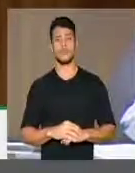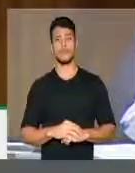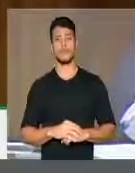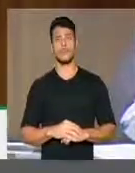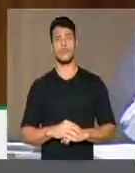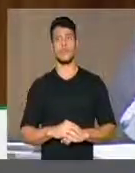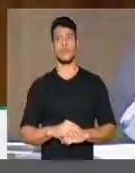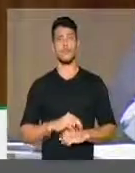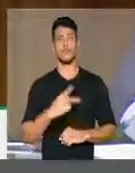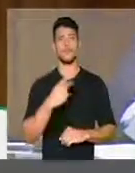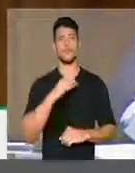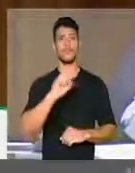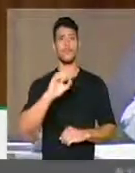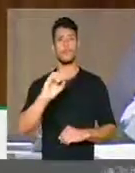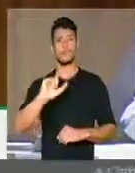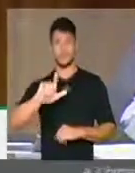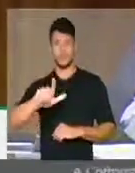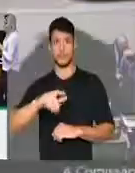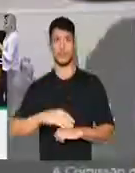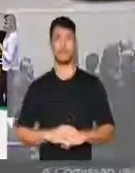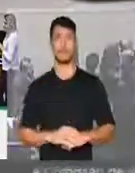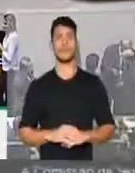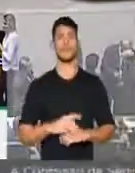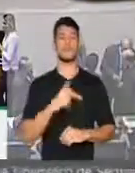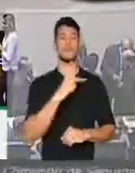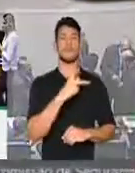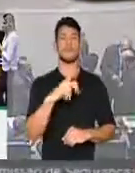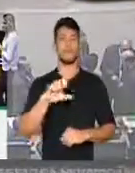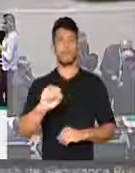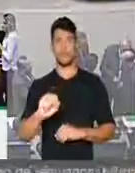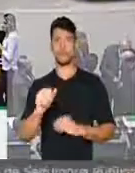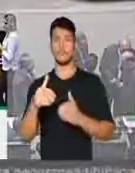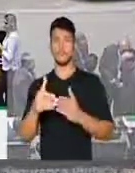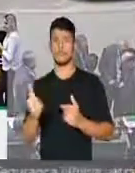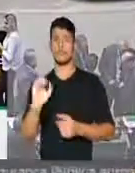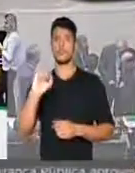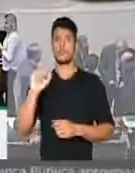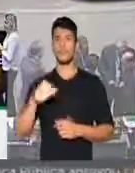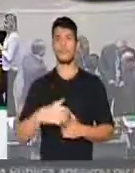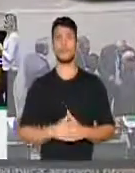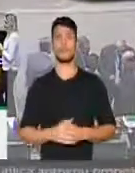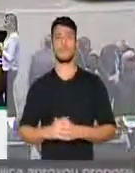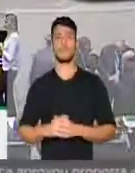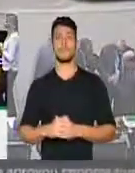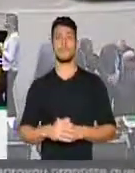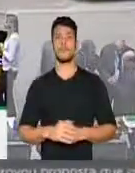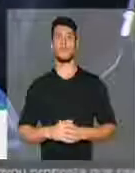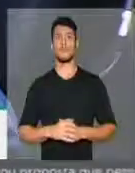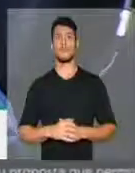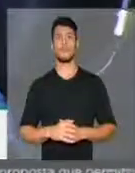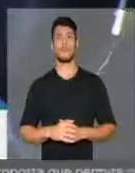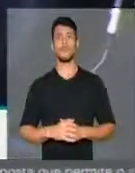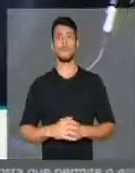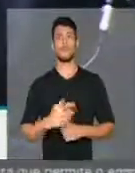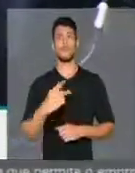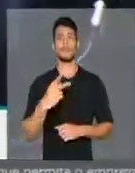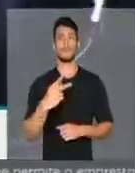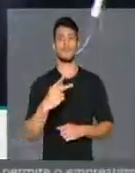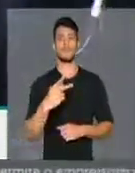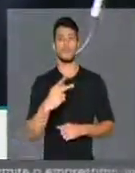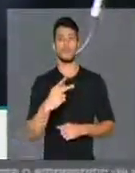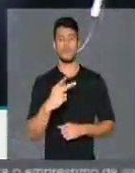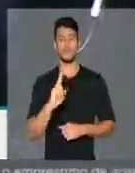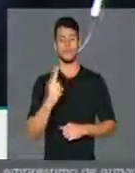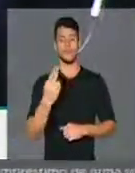Como vota o pessoal, deputado Edmilson? PPS encaminha sim, presidente. Presidente, é não ao texto, porque não